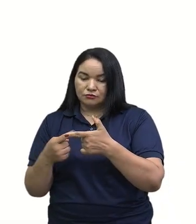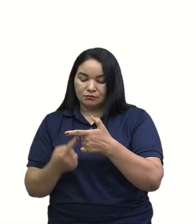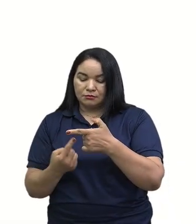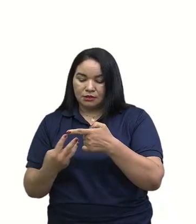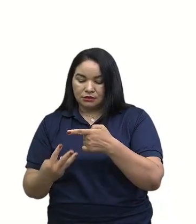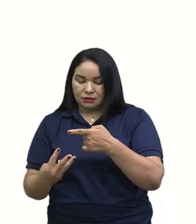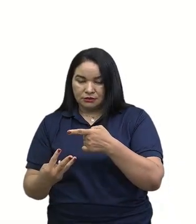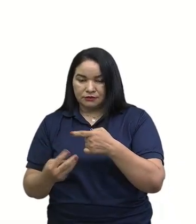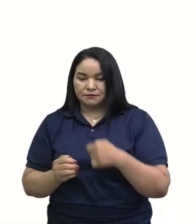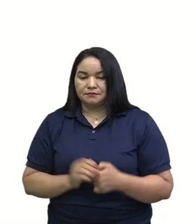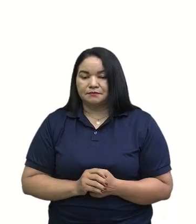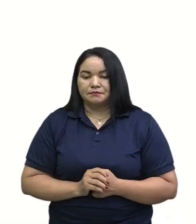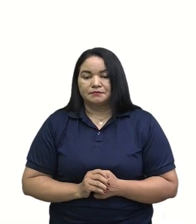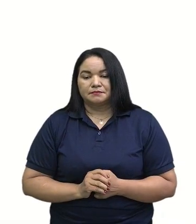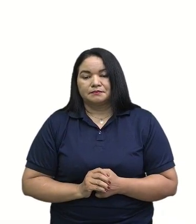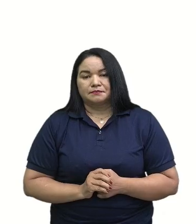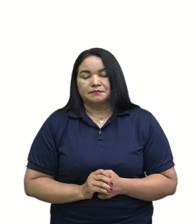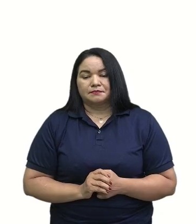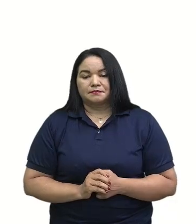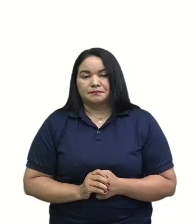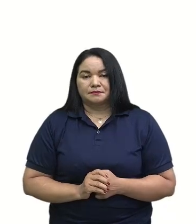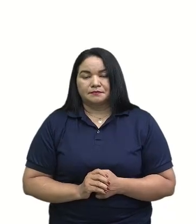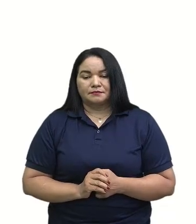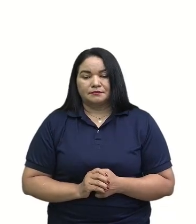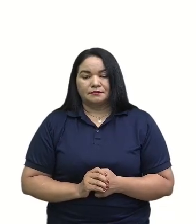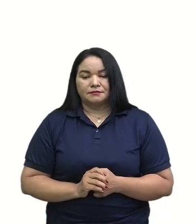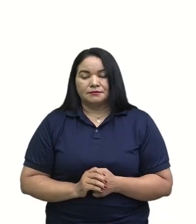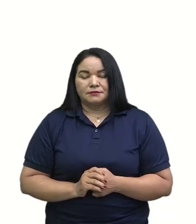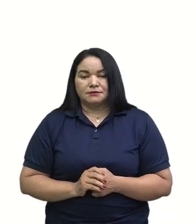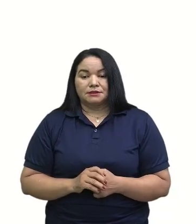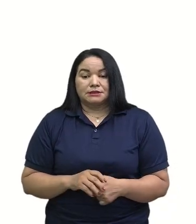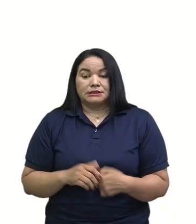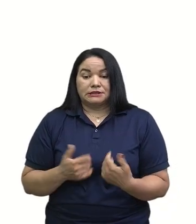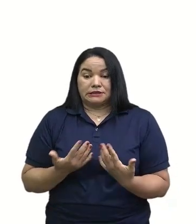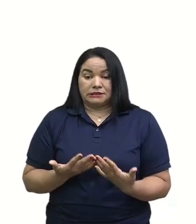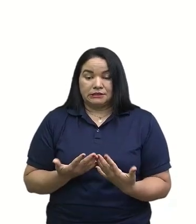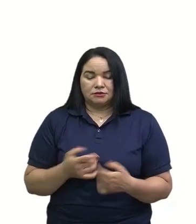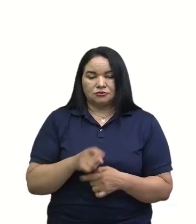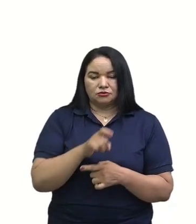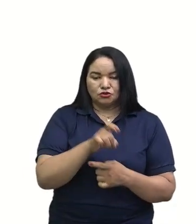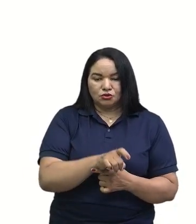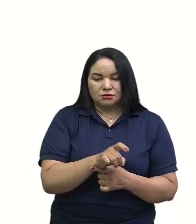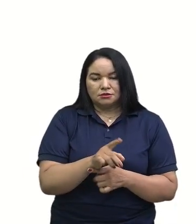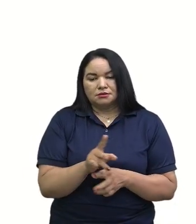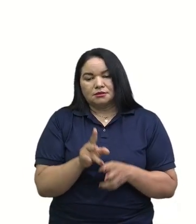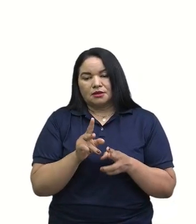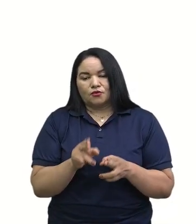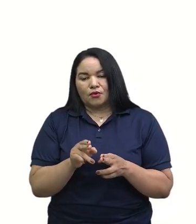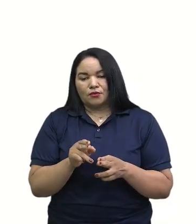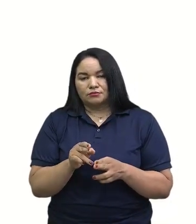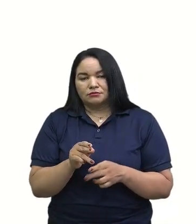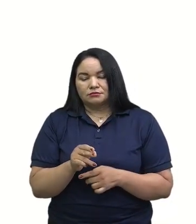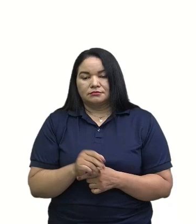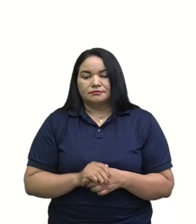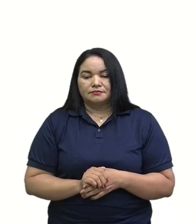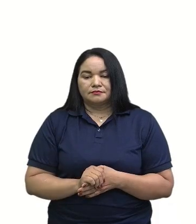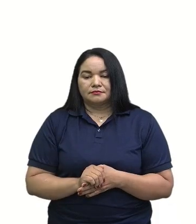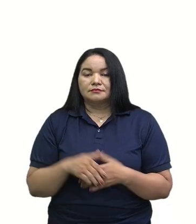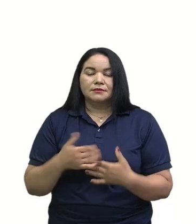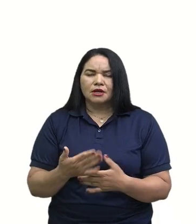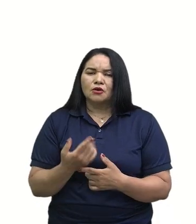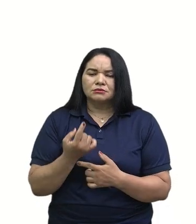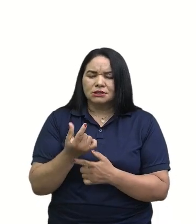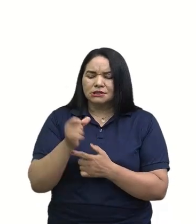dividido por 13. E fazendo essa conta, alunos, x vai ser igual a 169 dividido